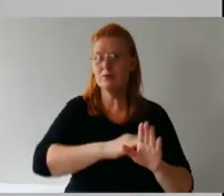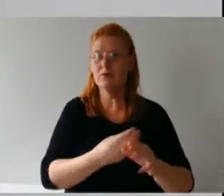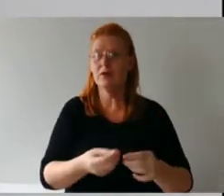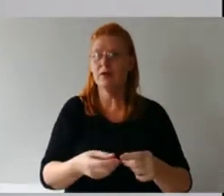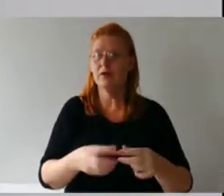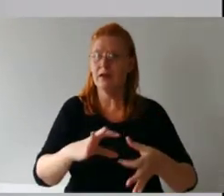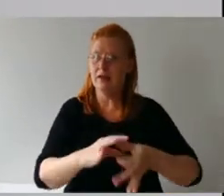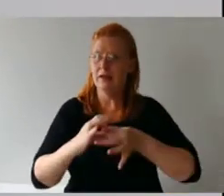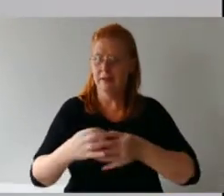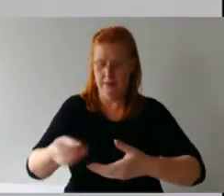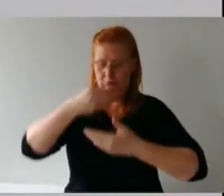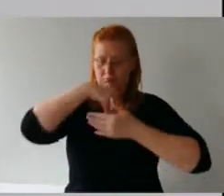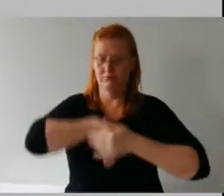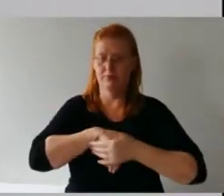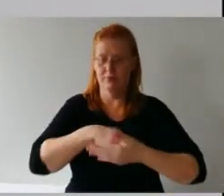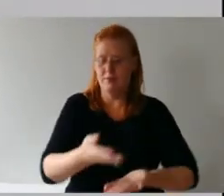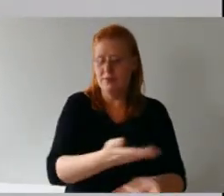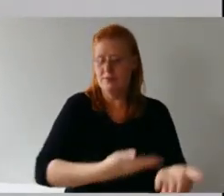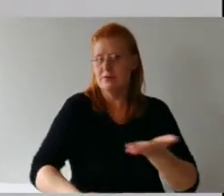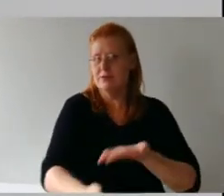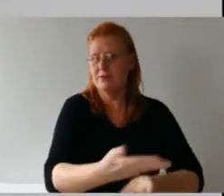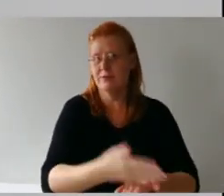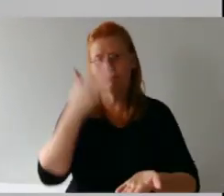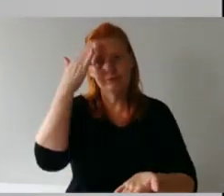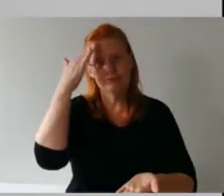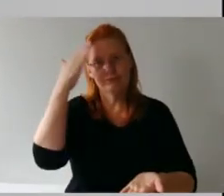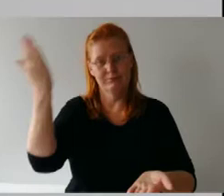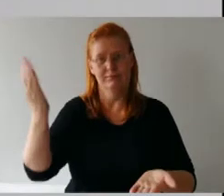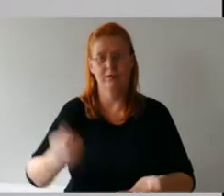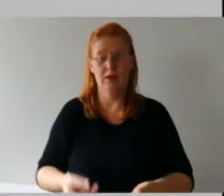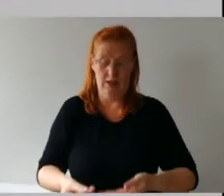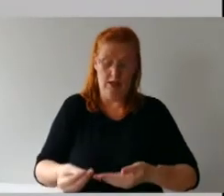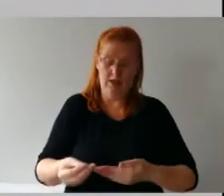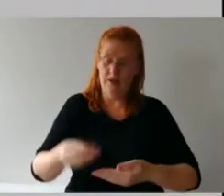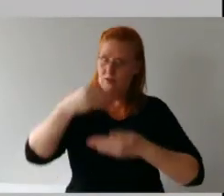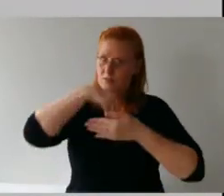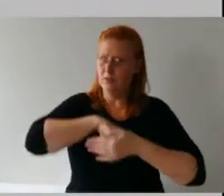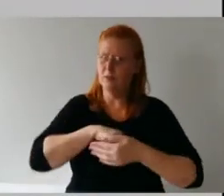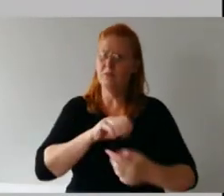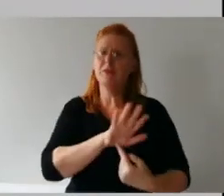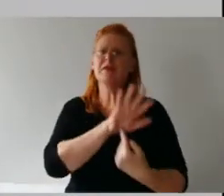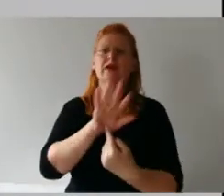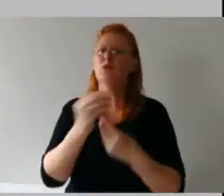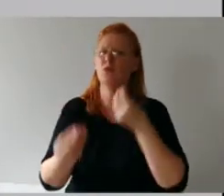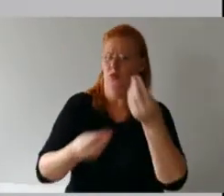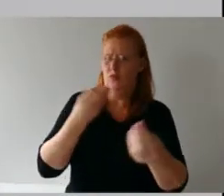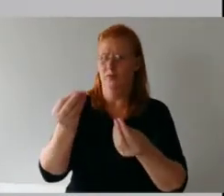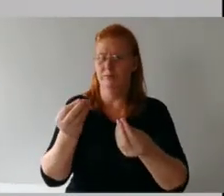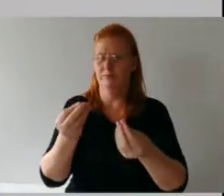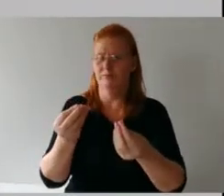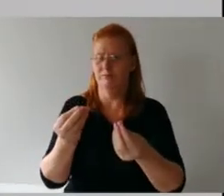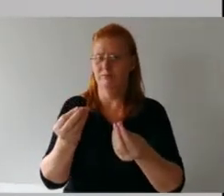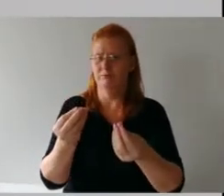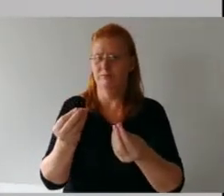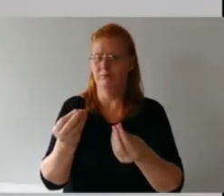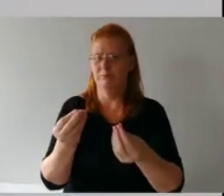empirismo está no problema da subjetividade, que é a ideia de mediação e transcendência. O problema da subjetividade pode ser